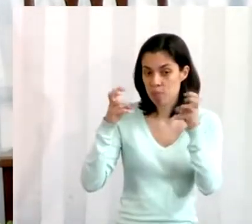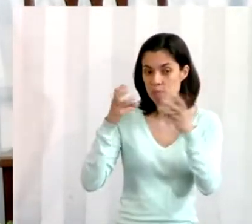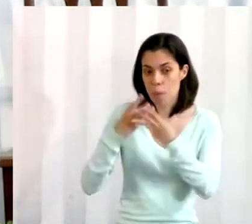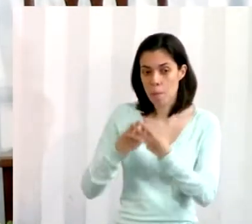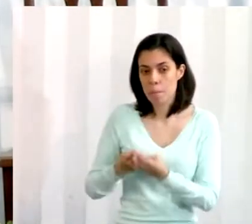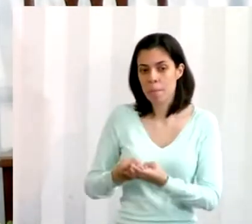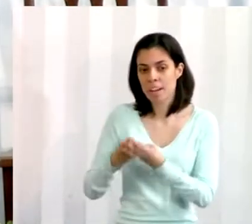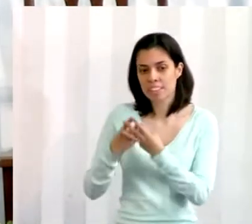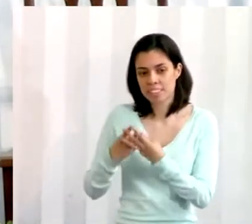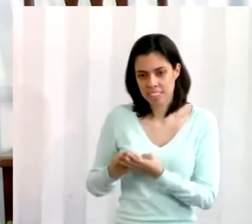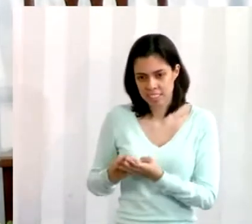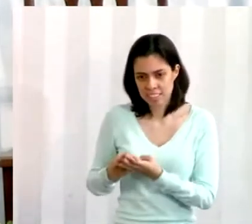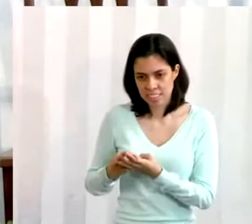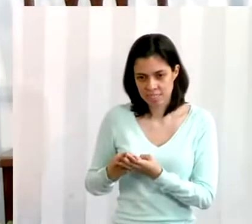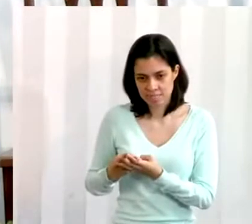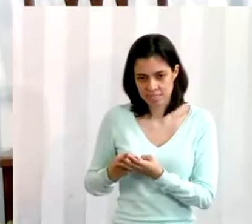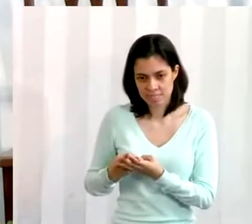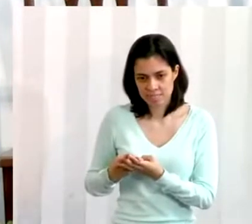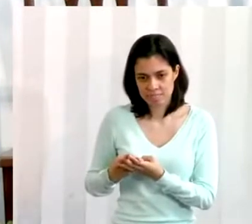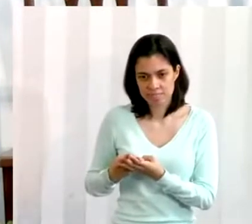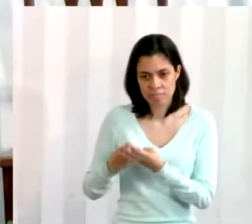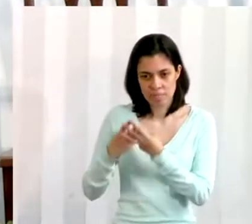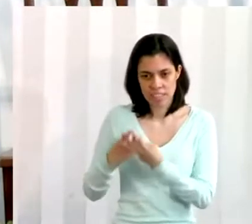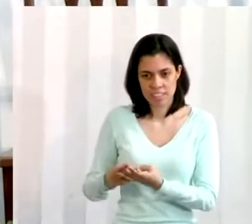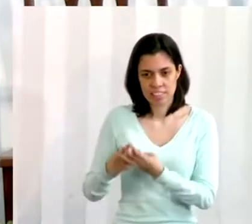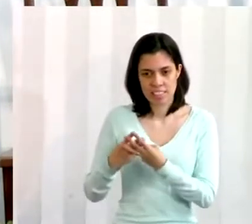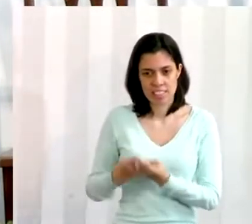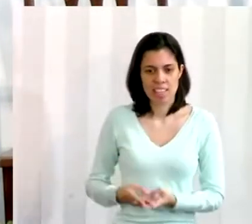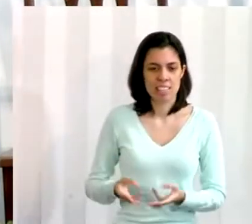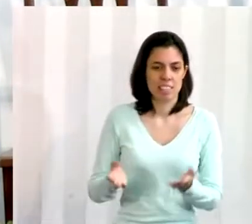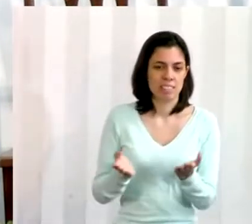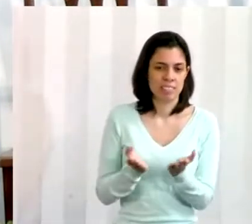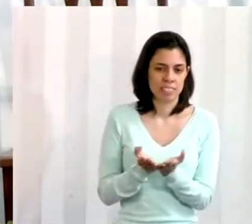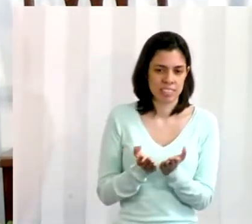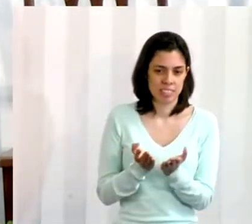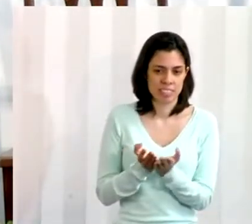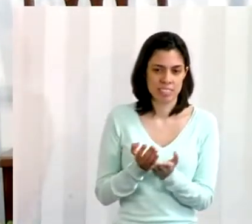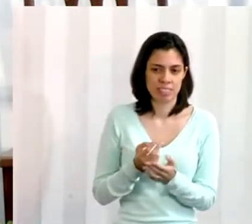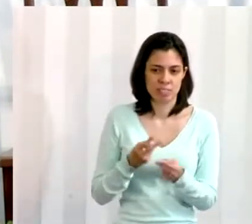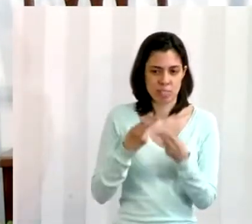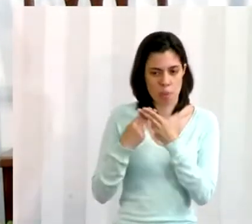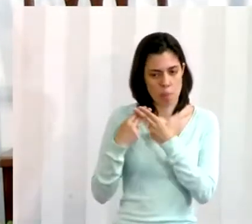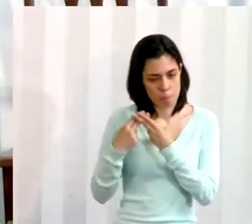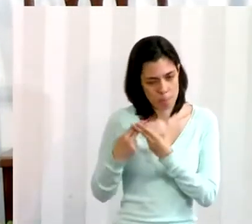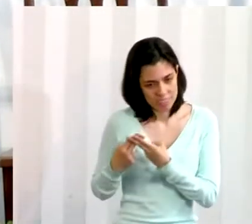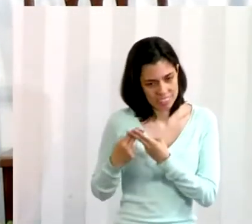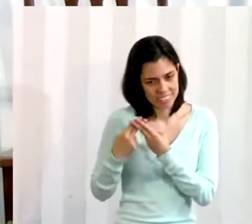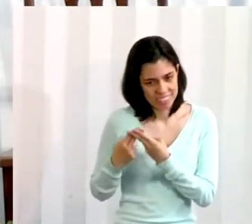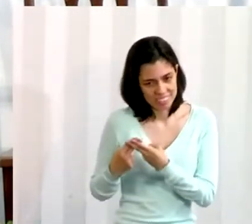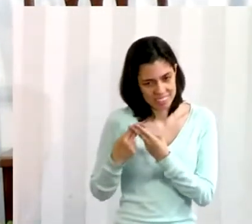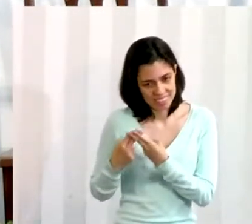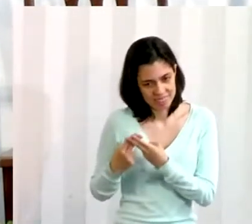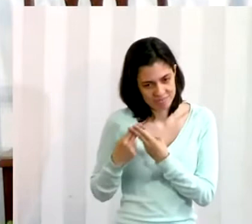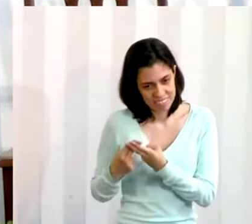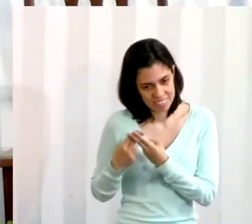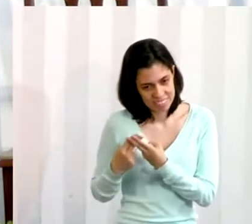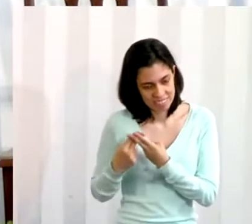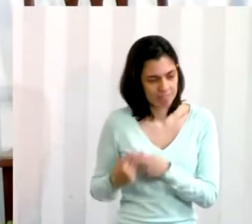A paciência do cristão em meio a dias de tanta